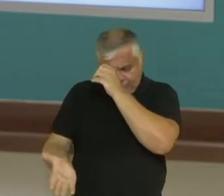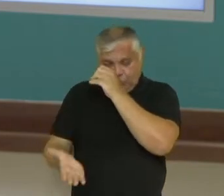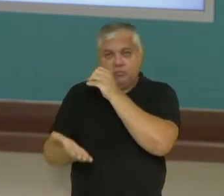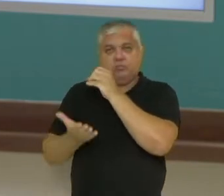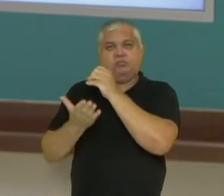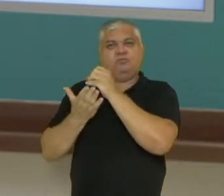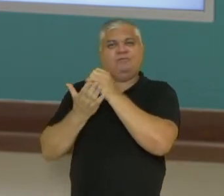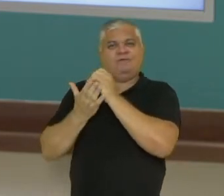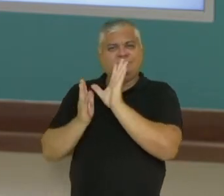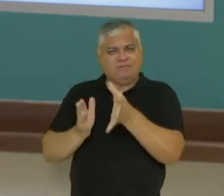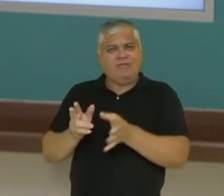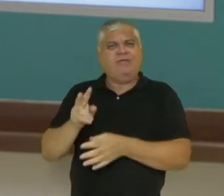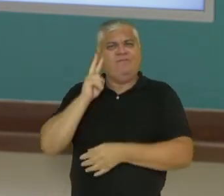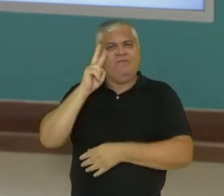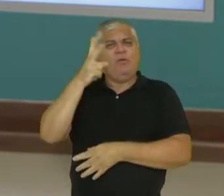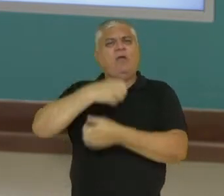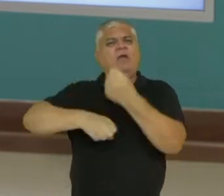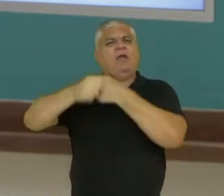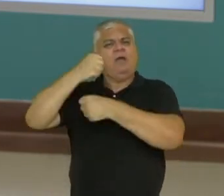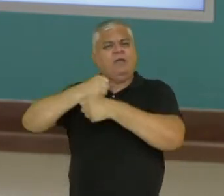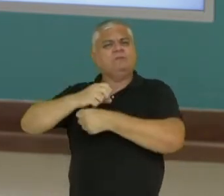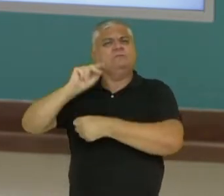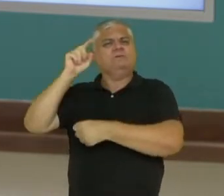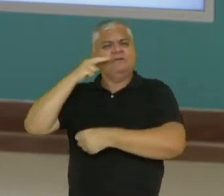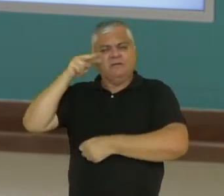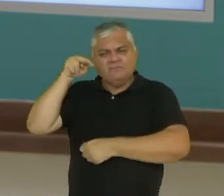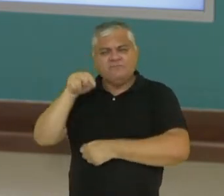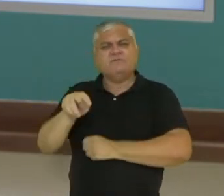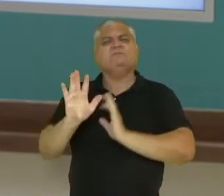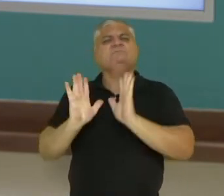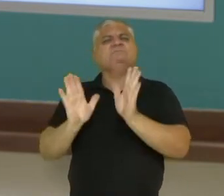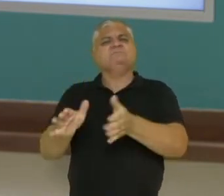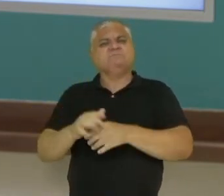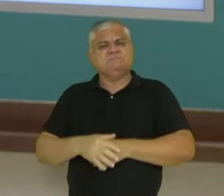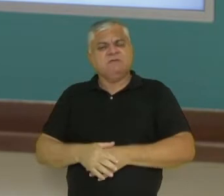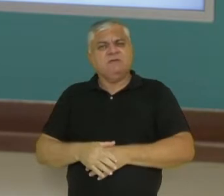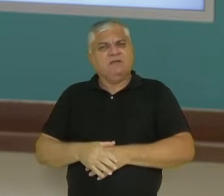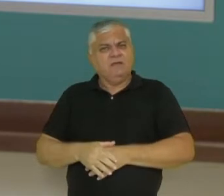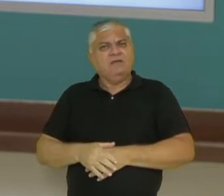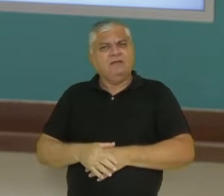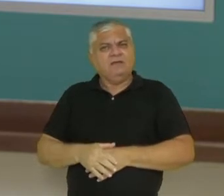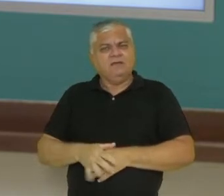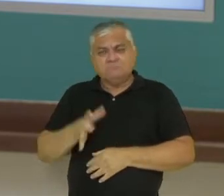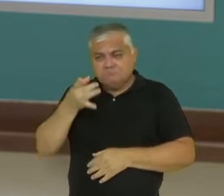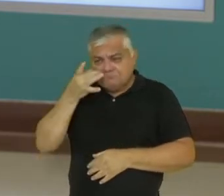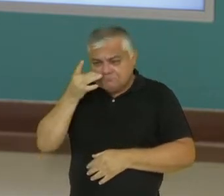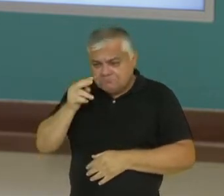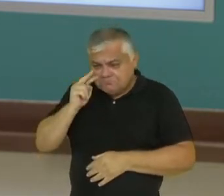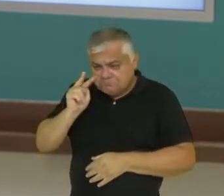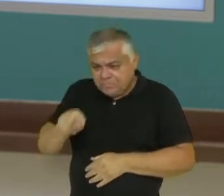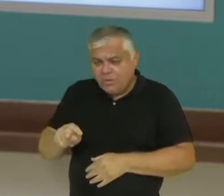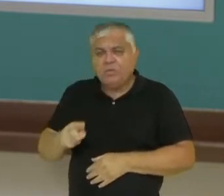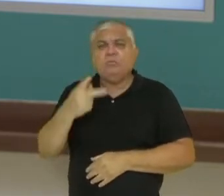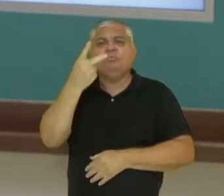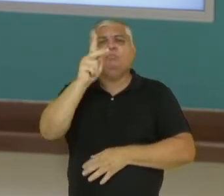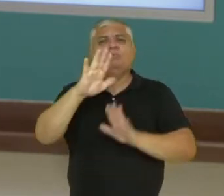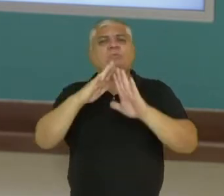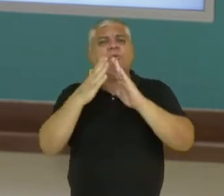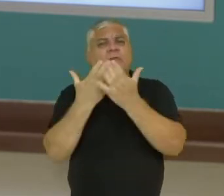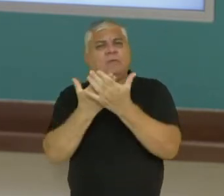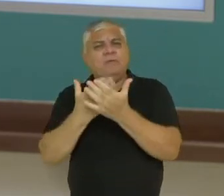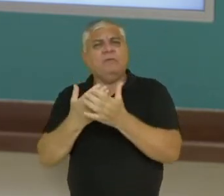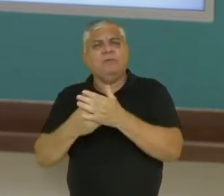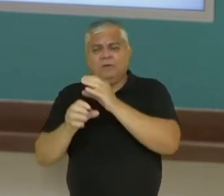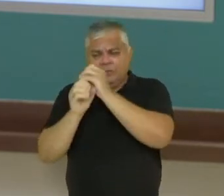ano anterior, né, anos anteriores, você já deve ter visto um instrumento deste aqui na tua escola, até